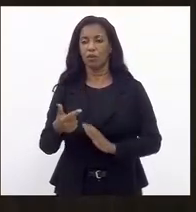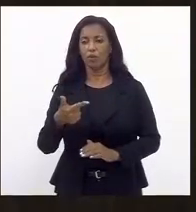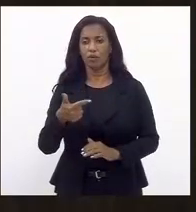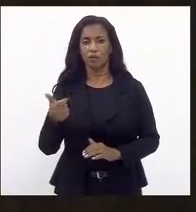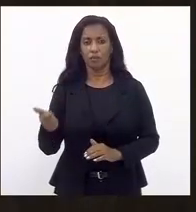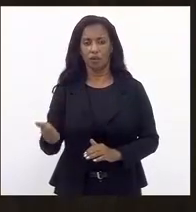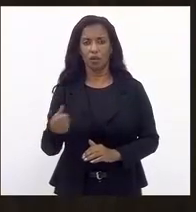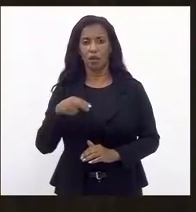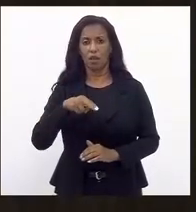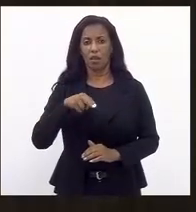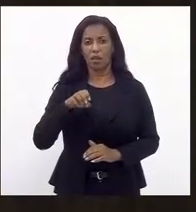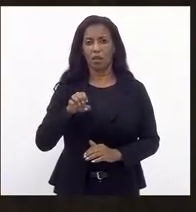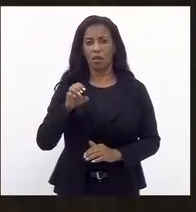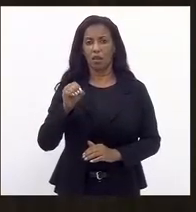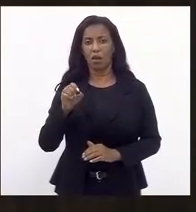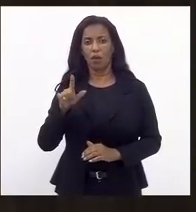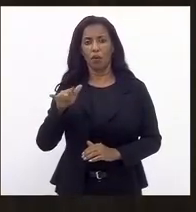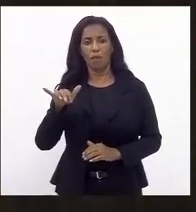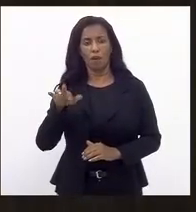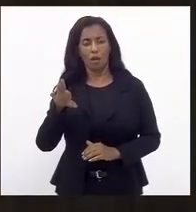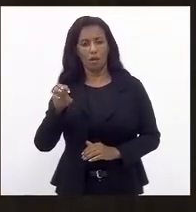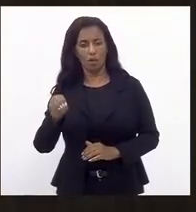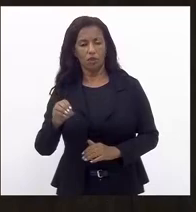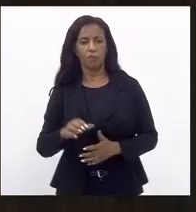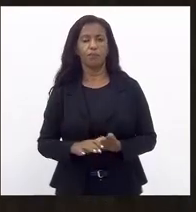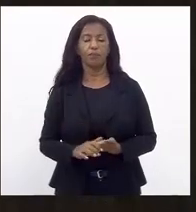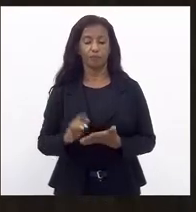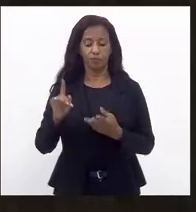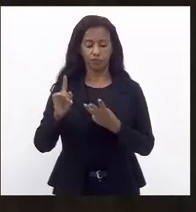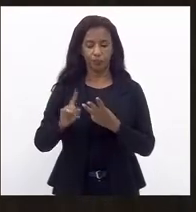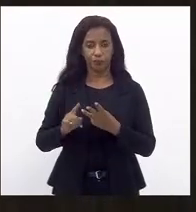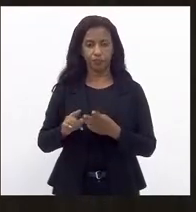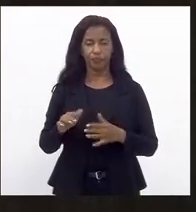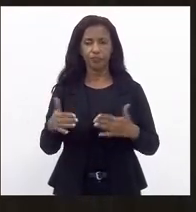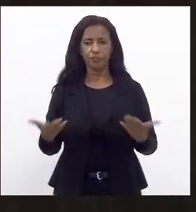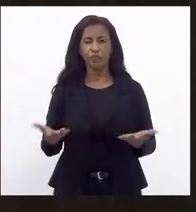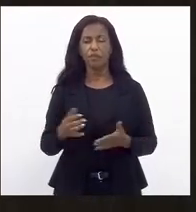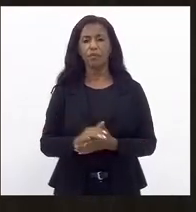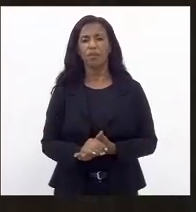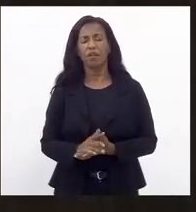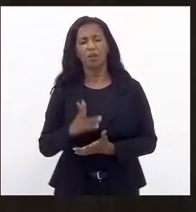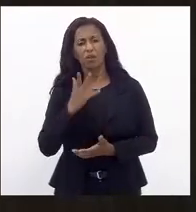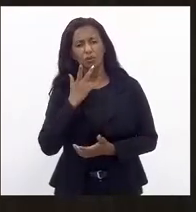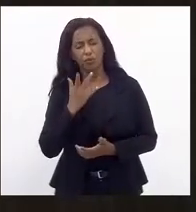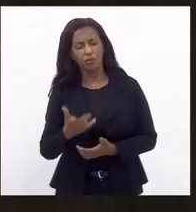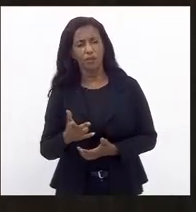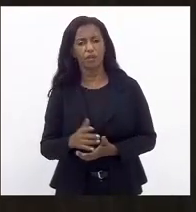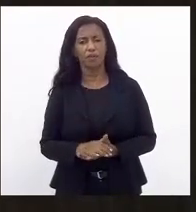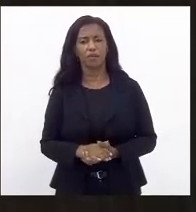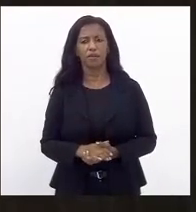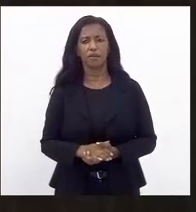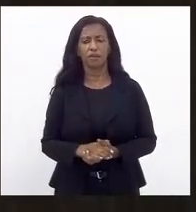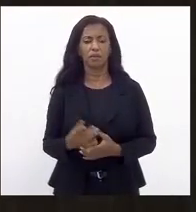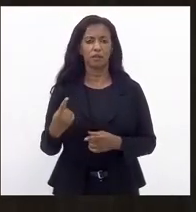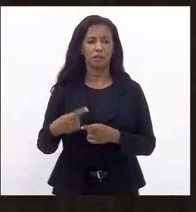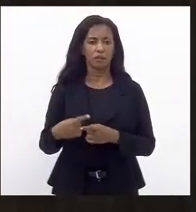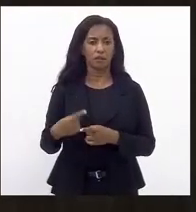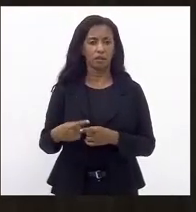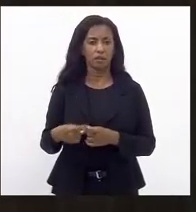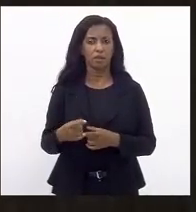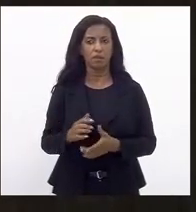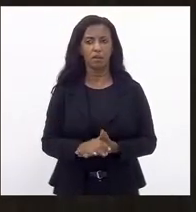exatamente o neoliberalismo bom então eu tô falando isso porque